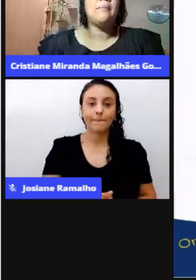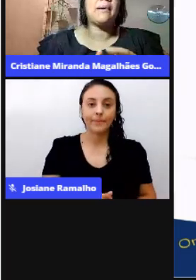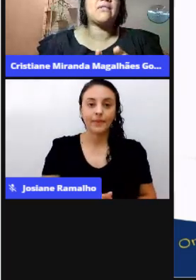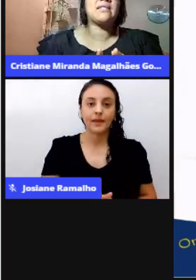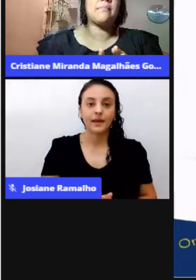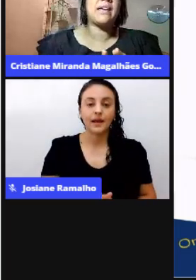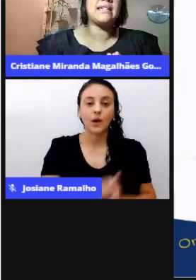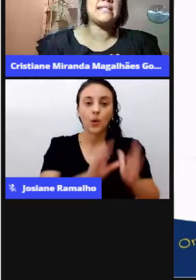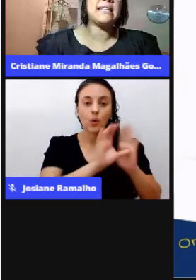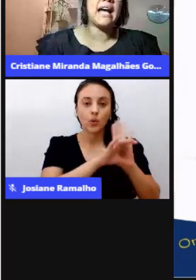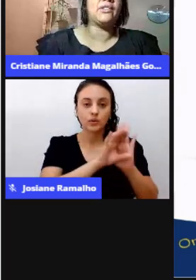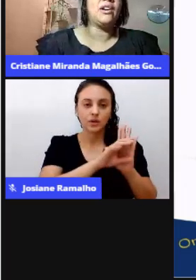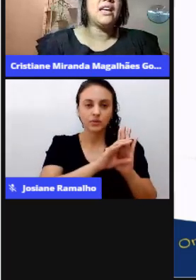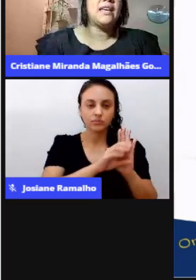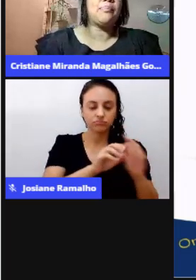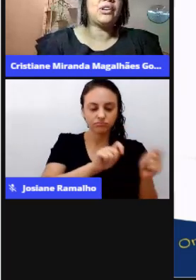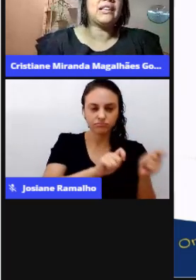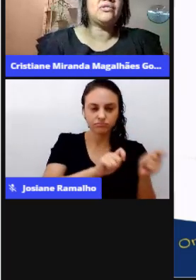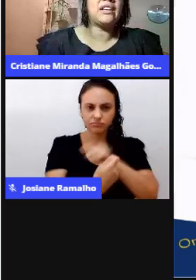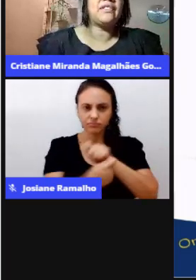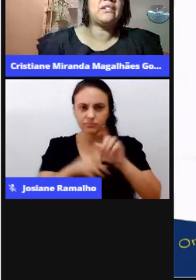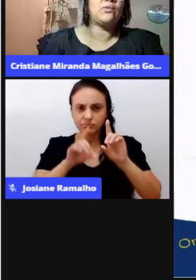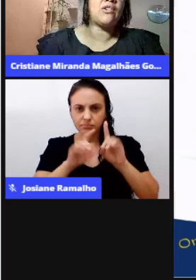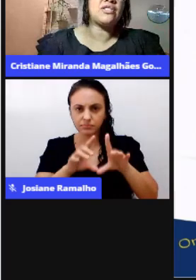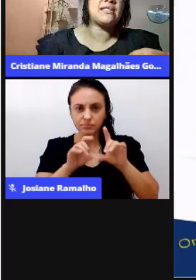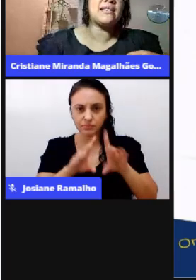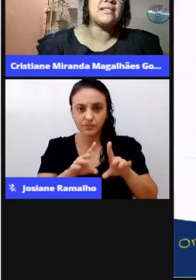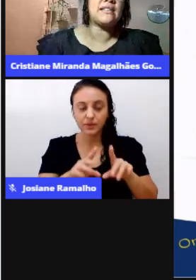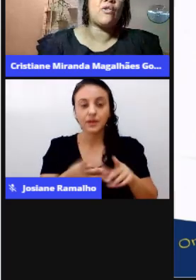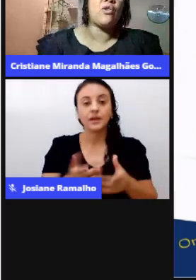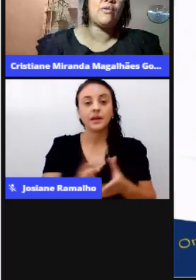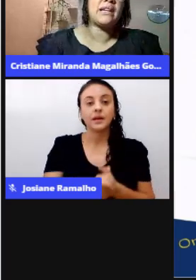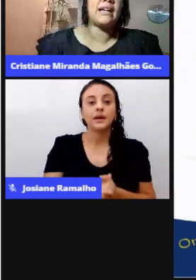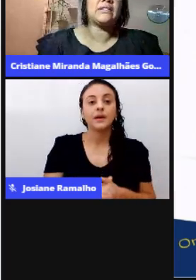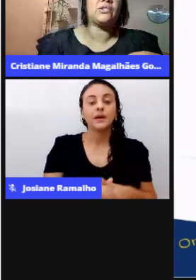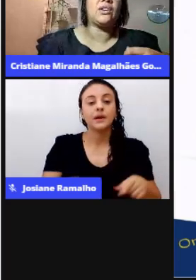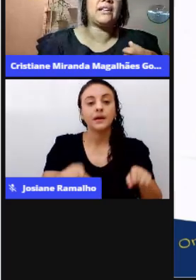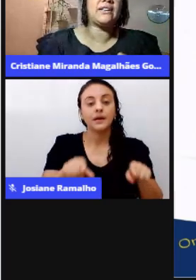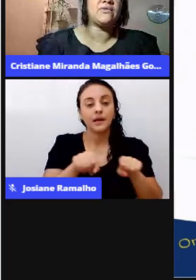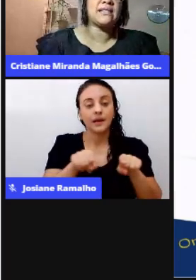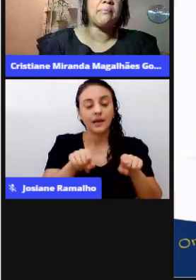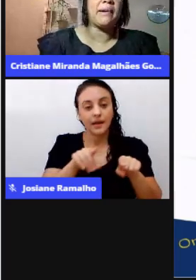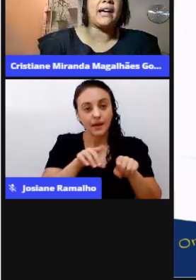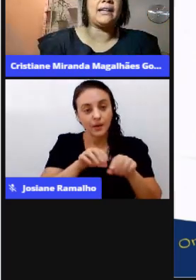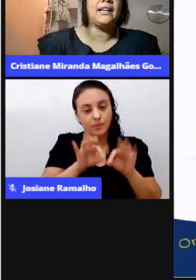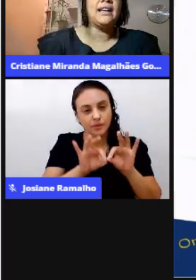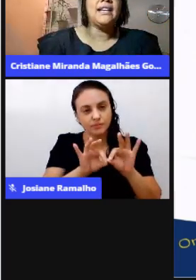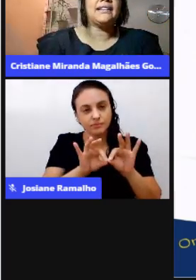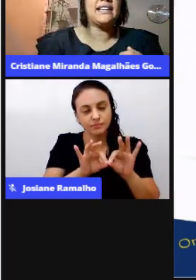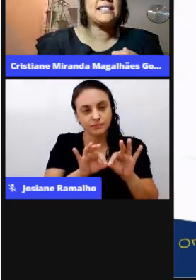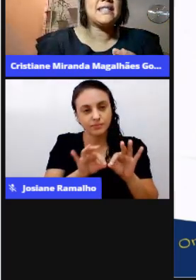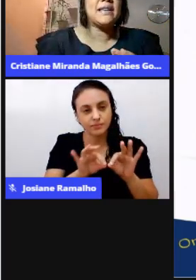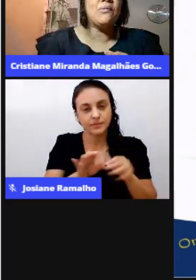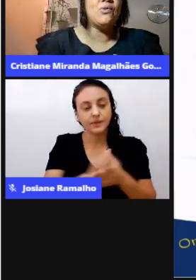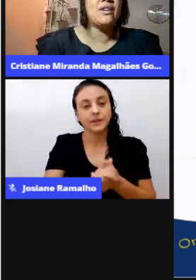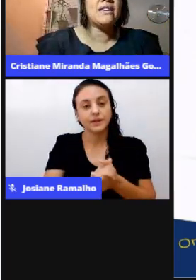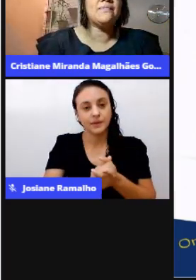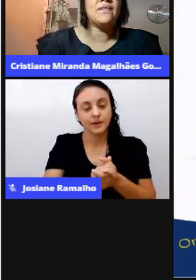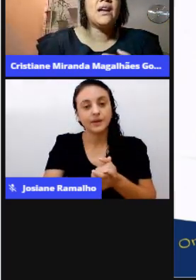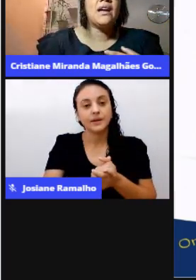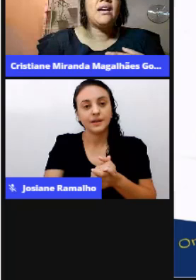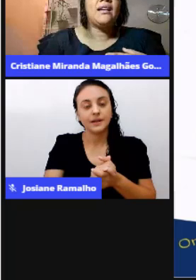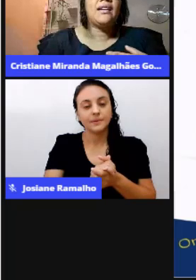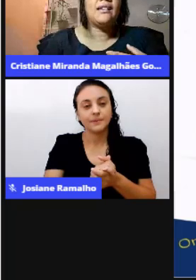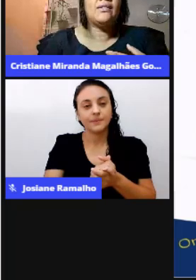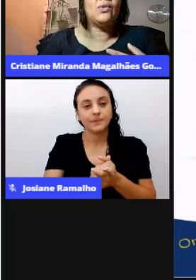sábio para o saber ensinado, e, portanto, a eventual distância obrigatória que os separa.